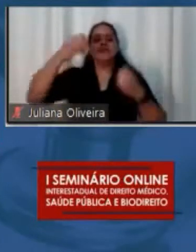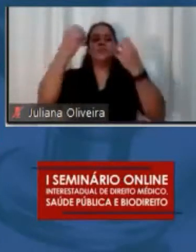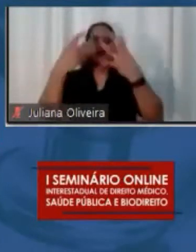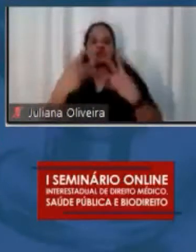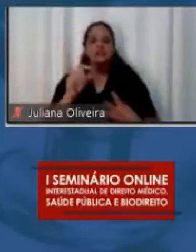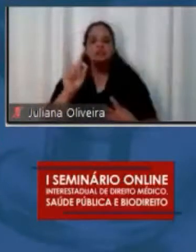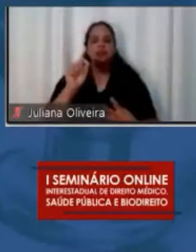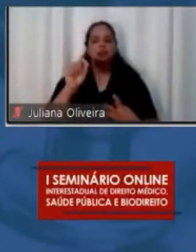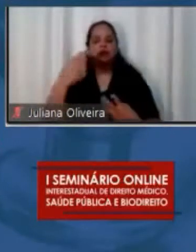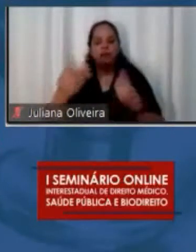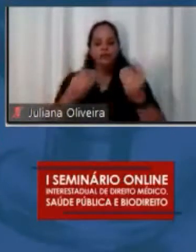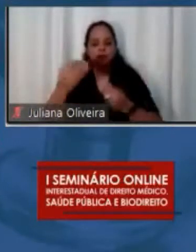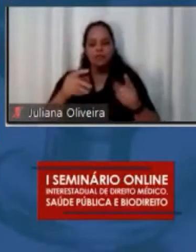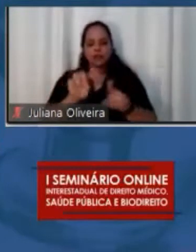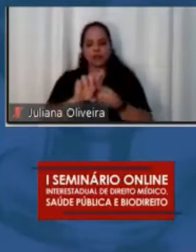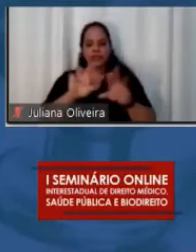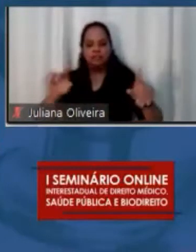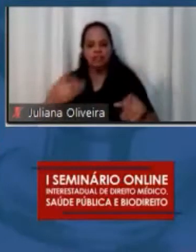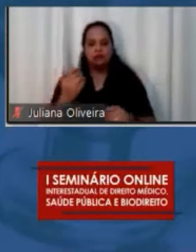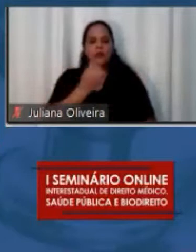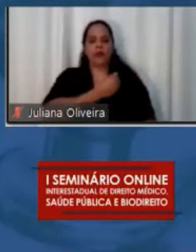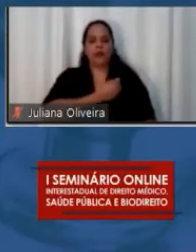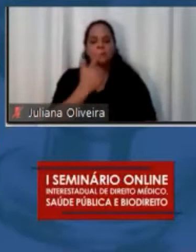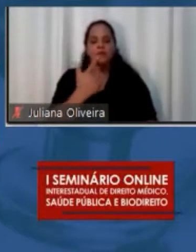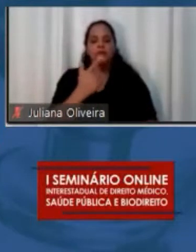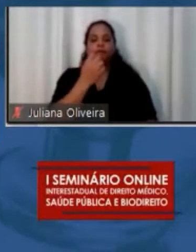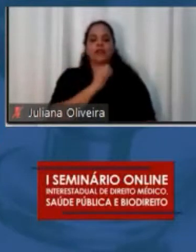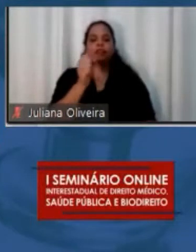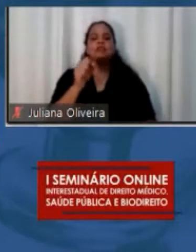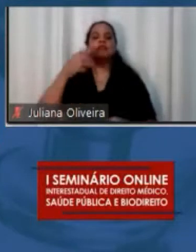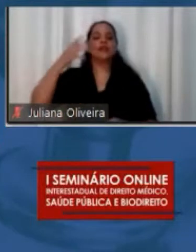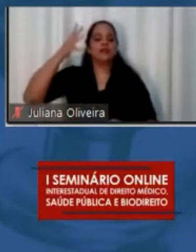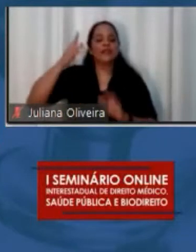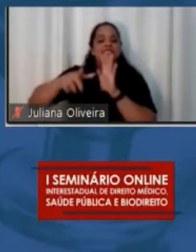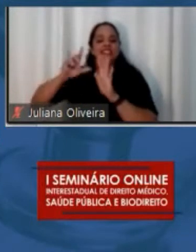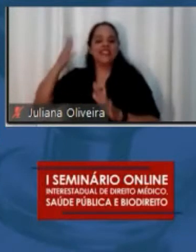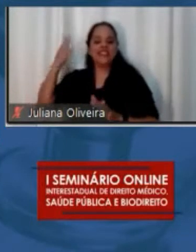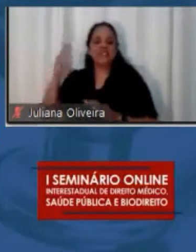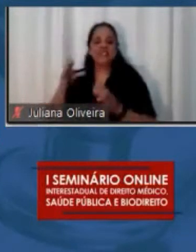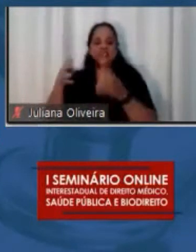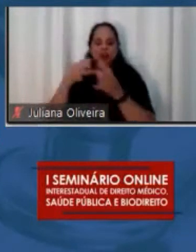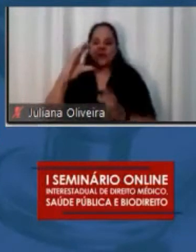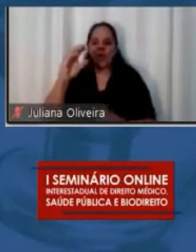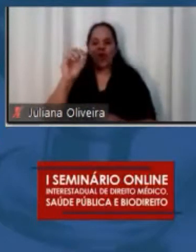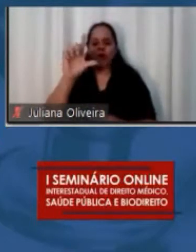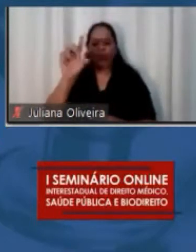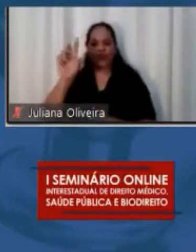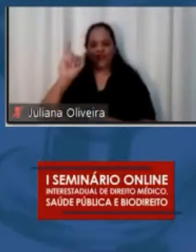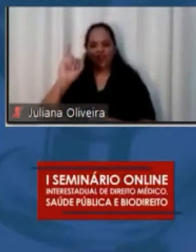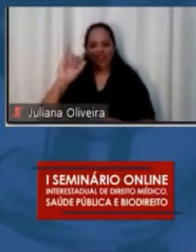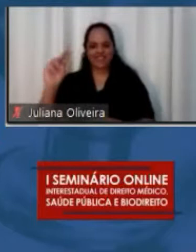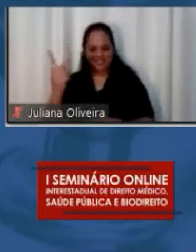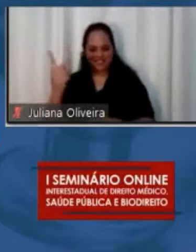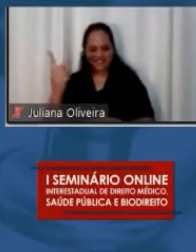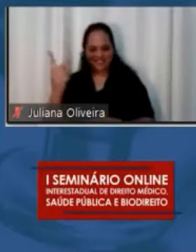palestra anterior e também pelo palestrante anterior, porque são conceitos que são muito estritos. Nós temos uma experiência